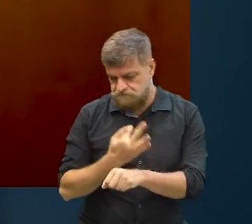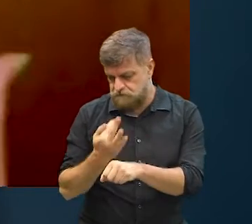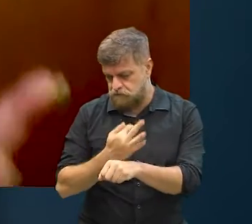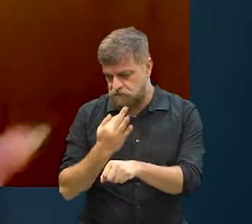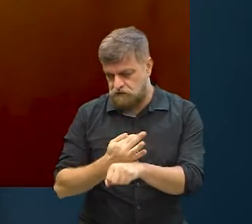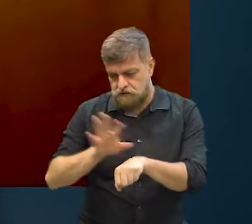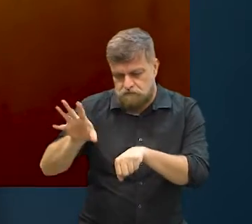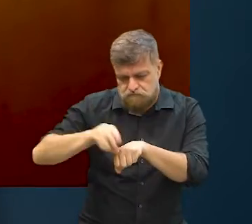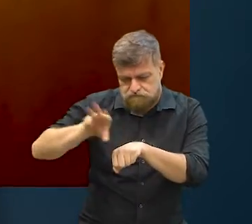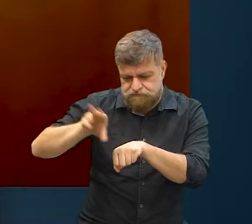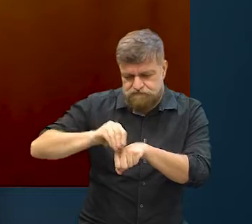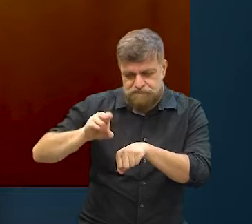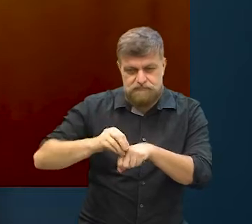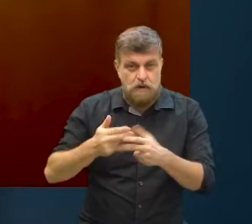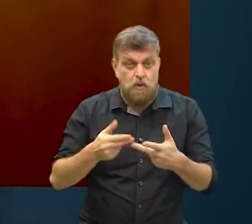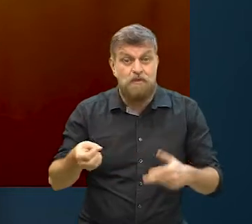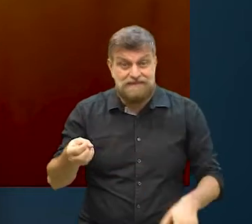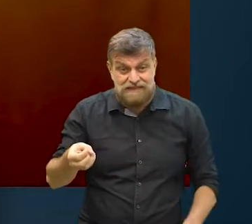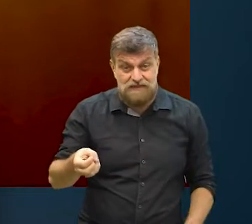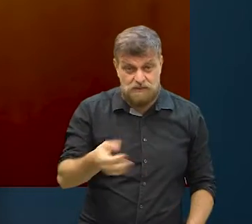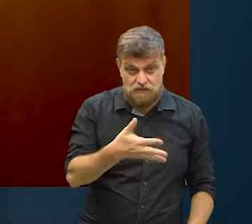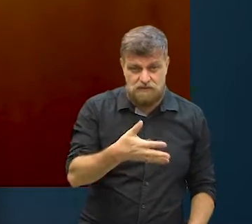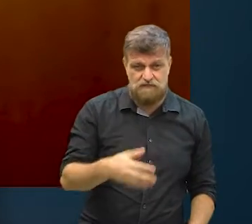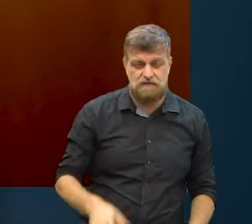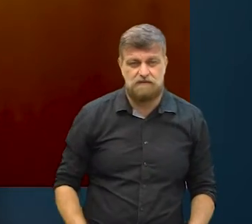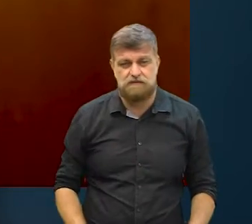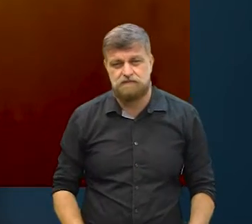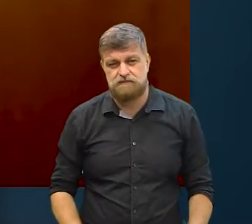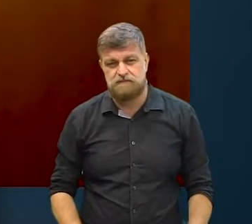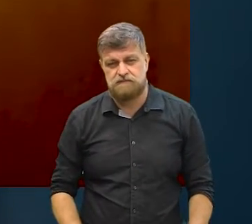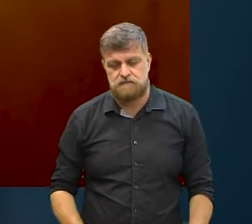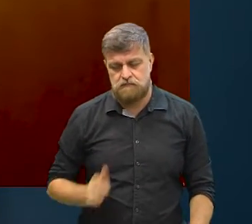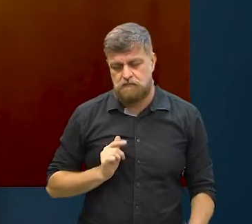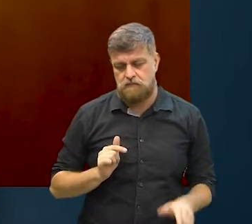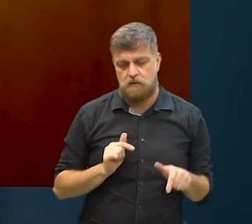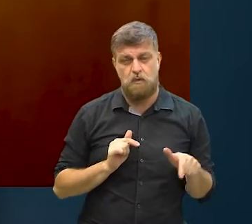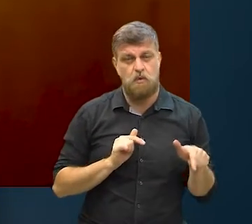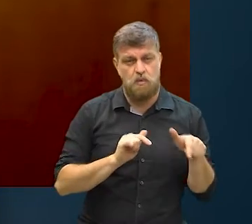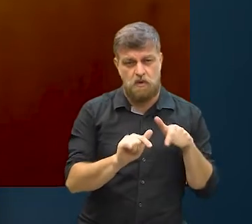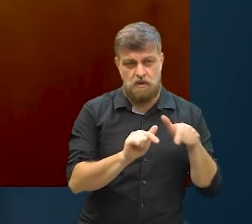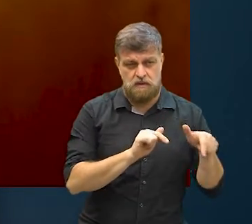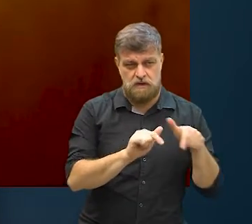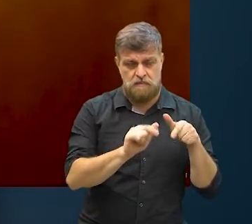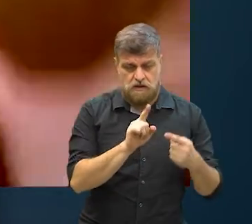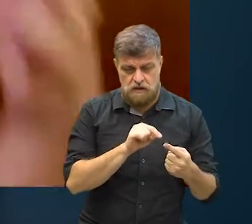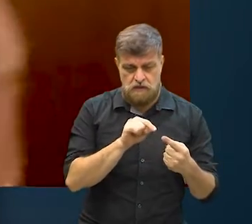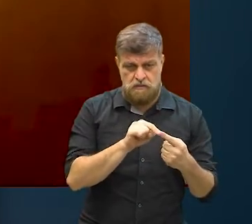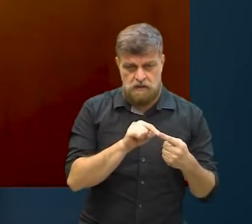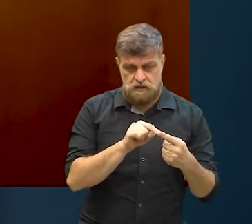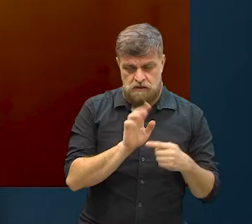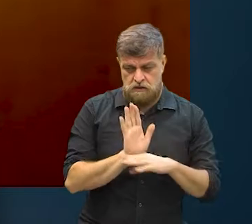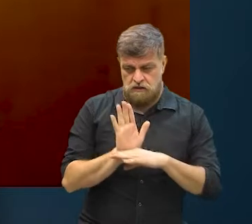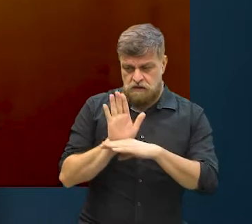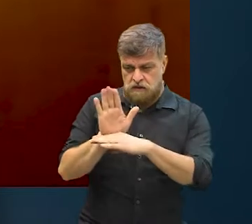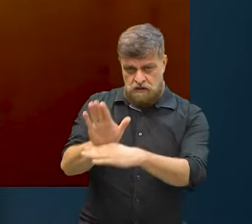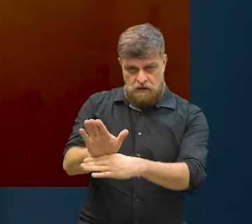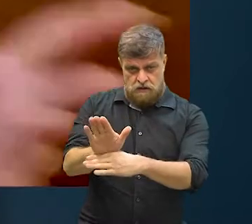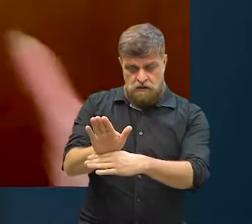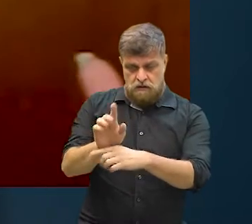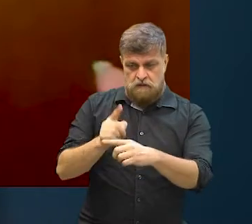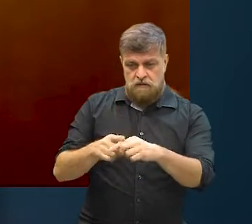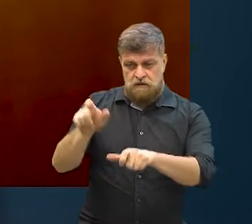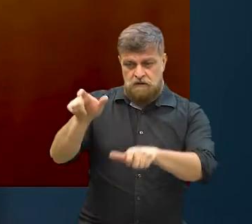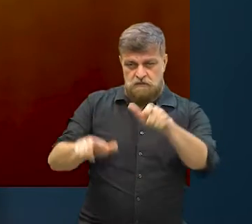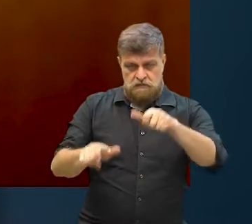coisas novas, entrando aí num trabalho para poder ajudar as pessoas, porque muita